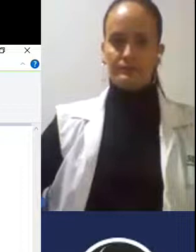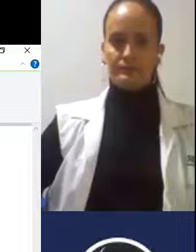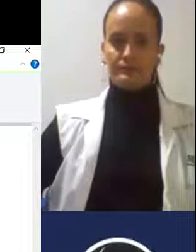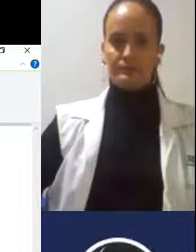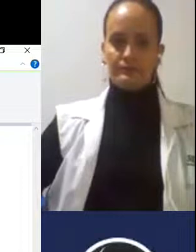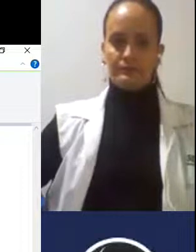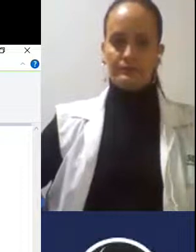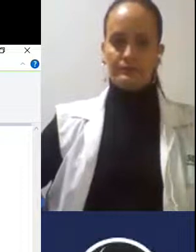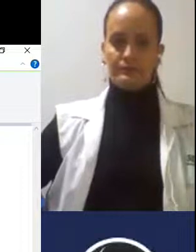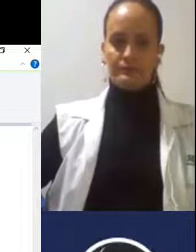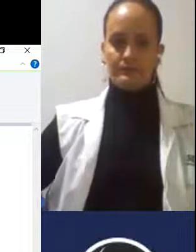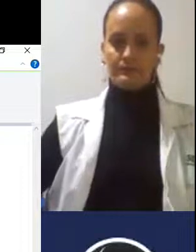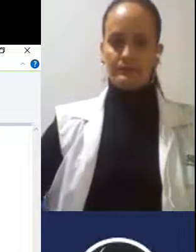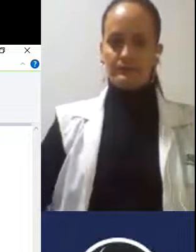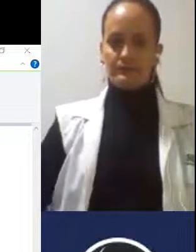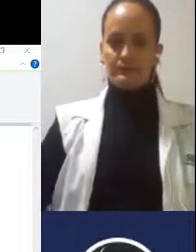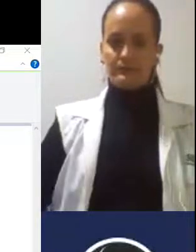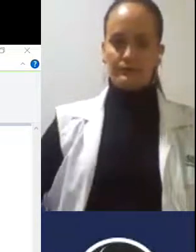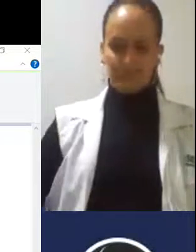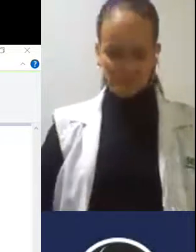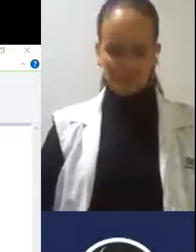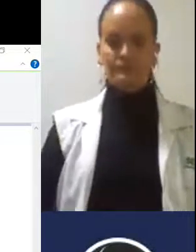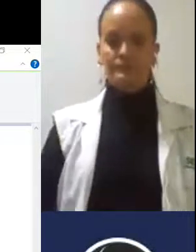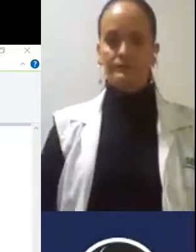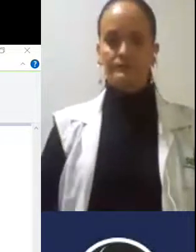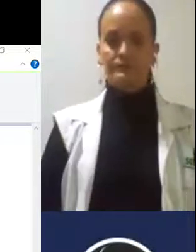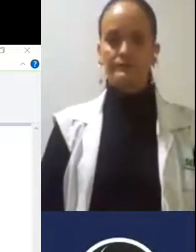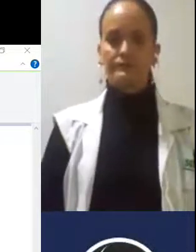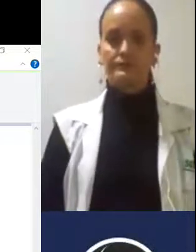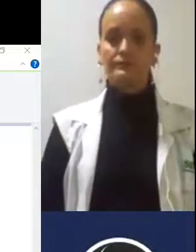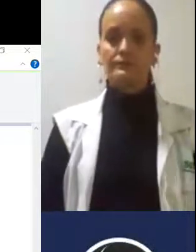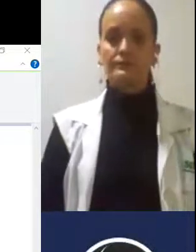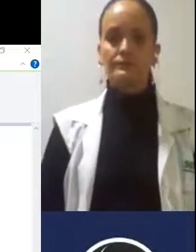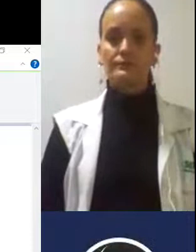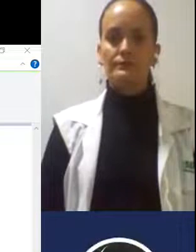pelo imprevisto. Vou deixar o áudio habilitado, eu só peço para vocês